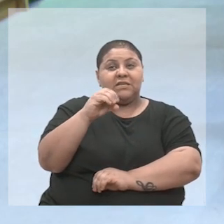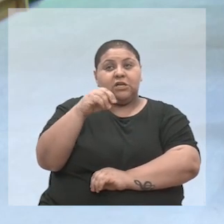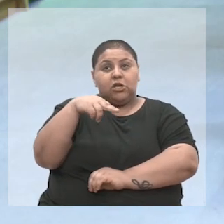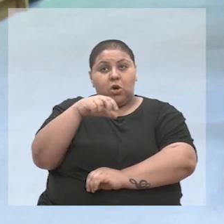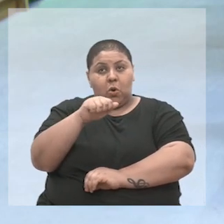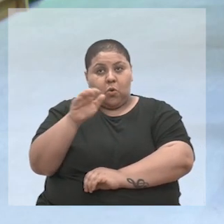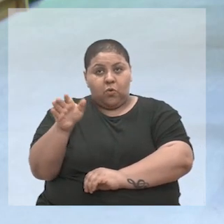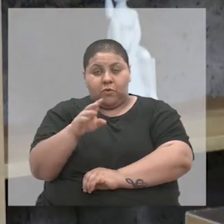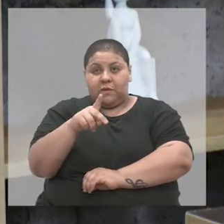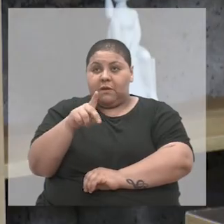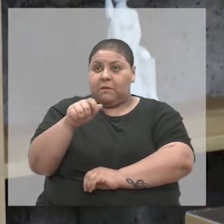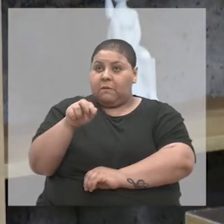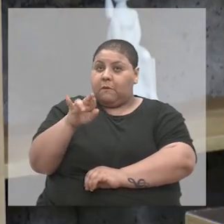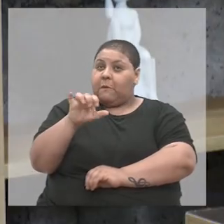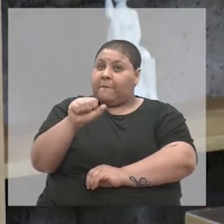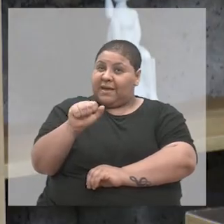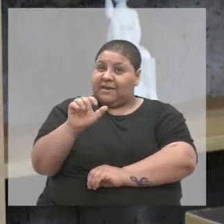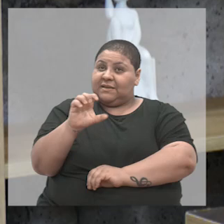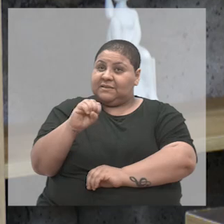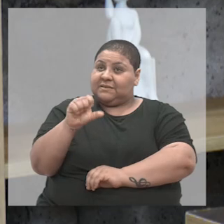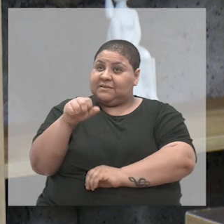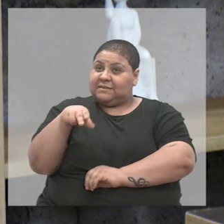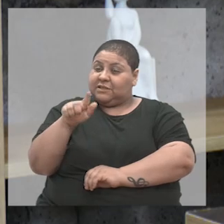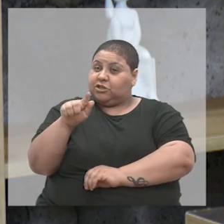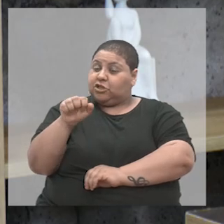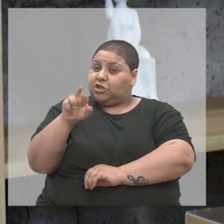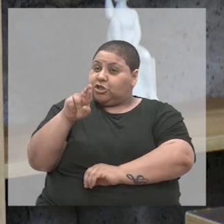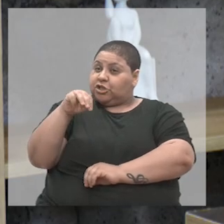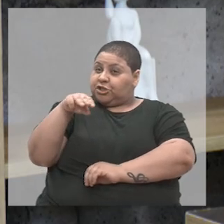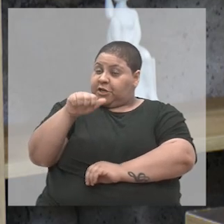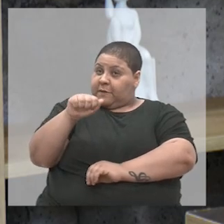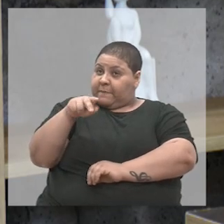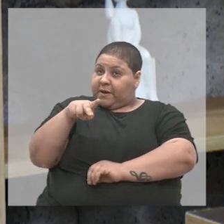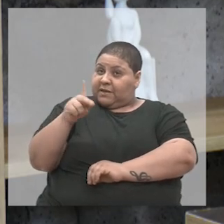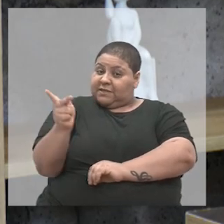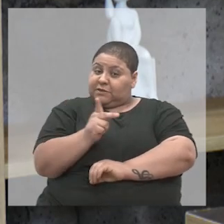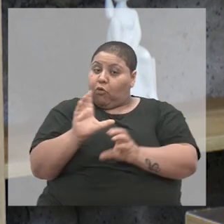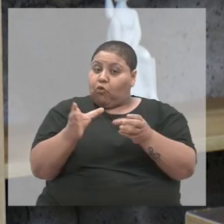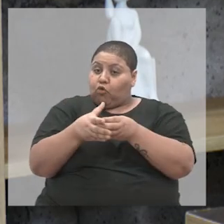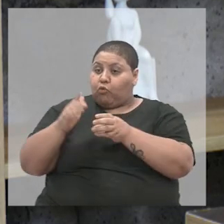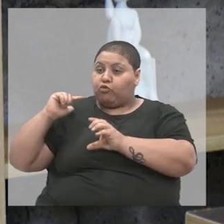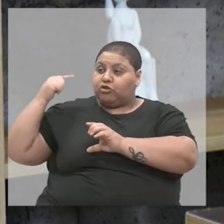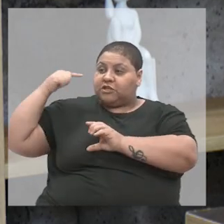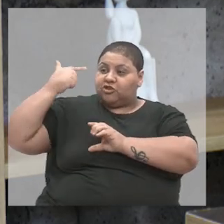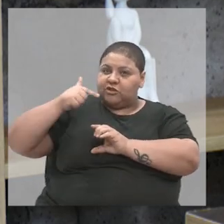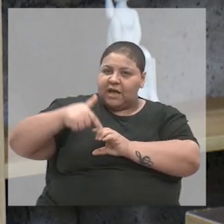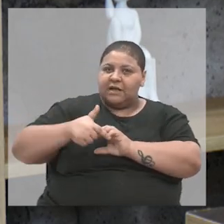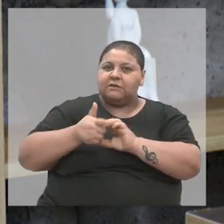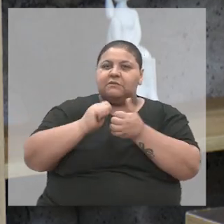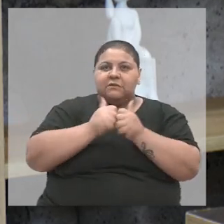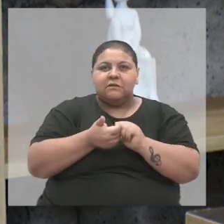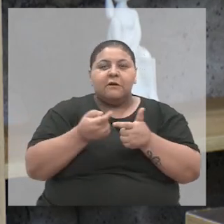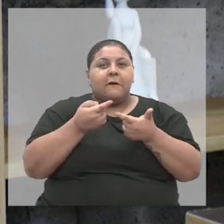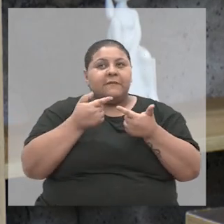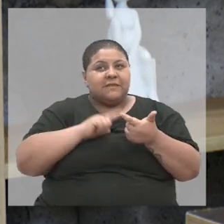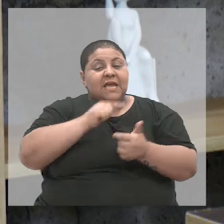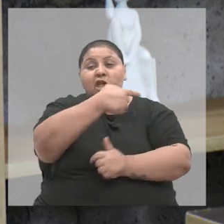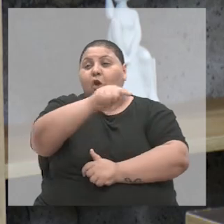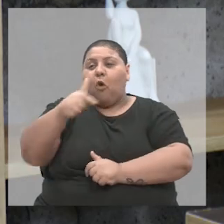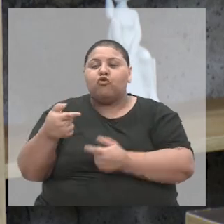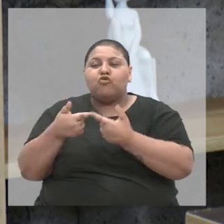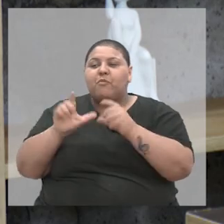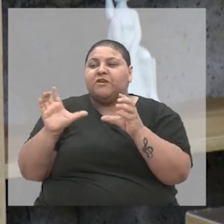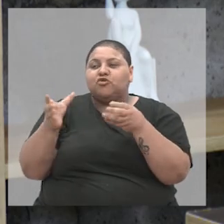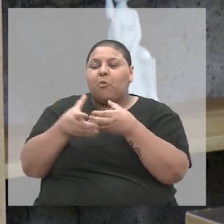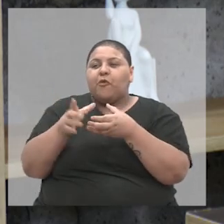mas que tem também os outros esportes, né? Hoje a gente vê aqui o futebol muito desenvolvido no Brasil, só que os clubes não têm